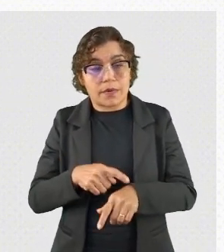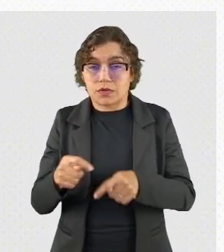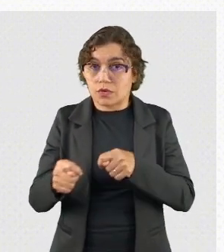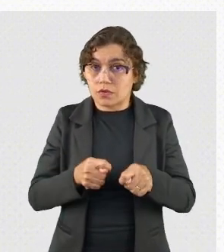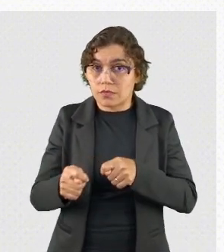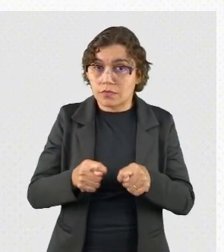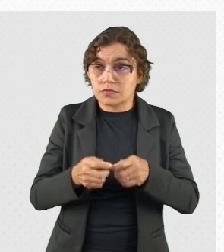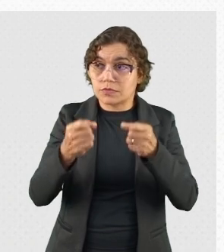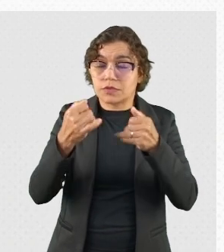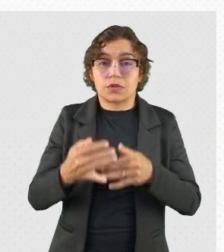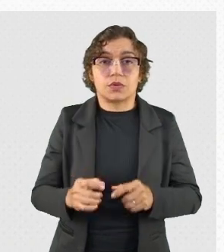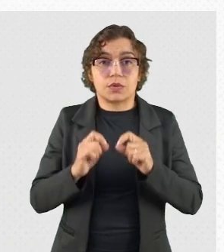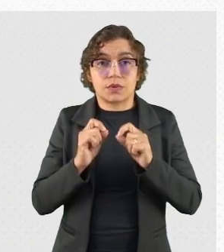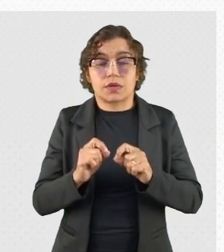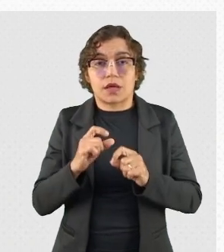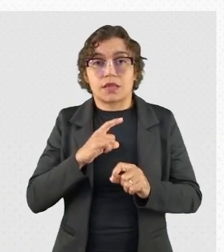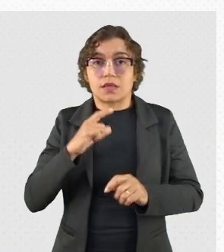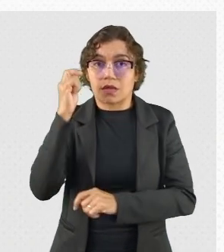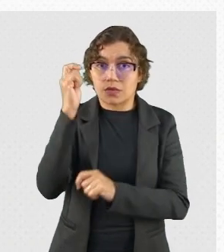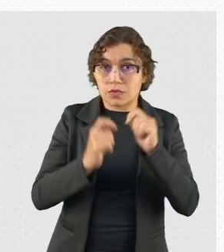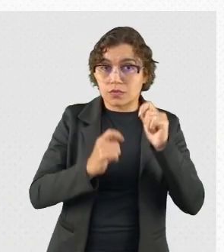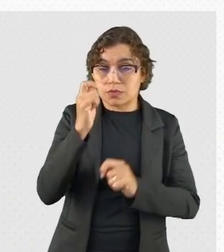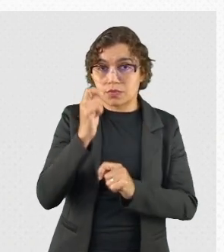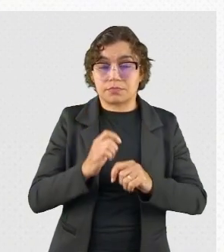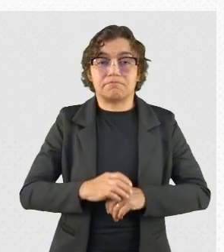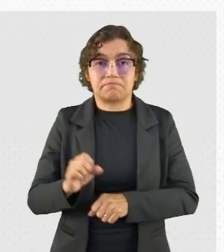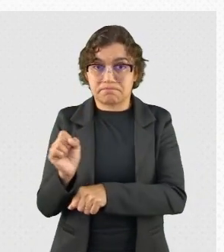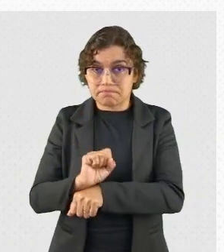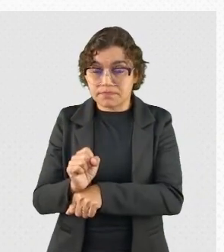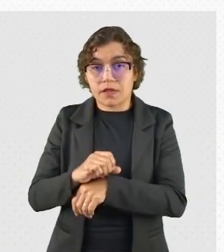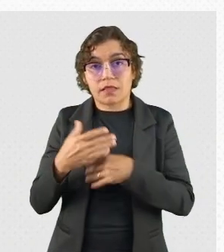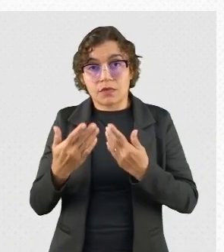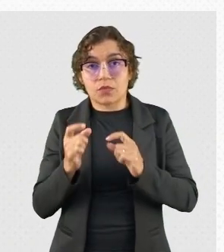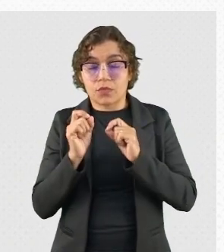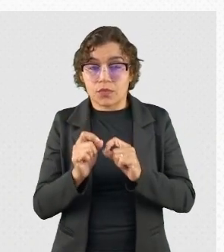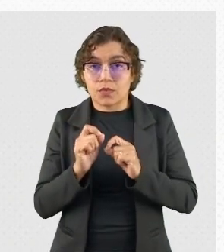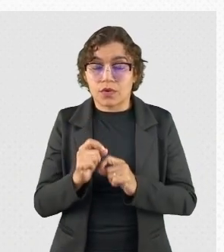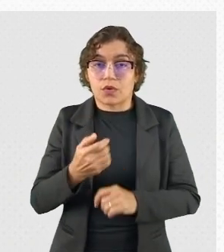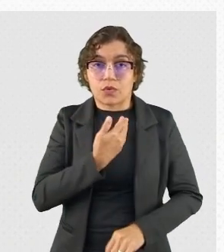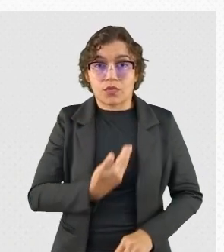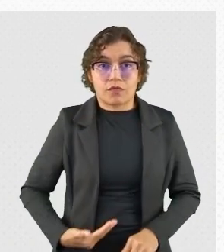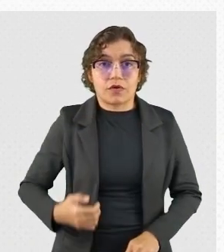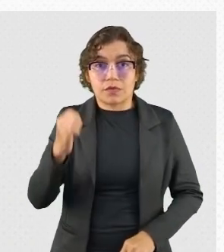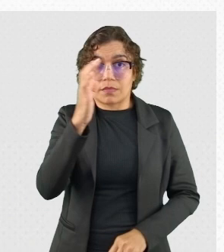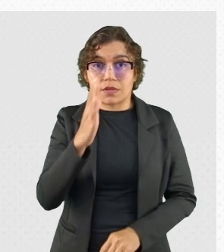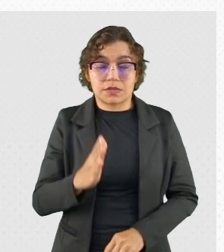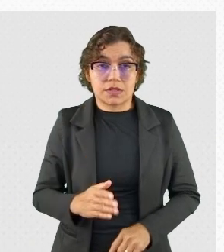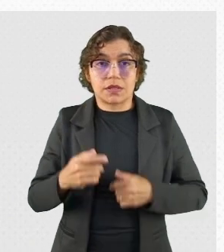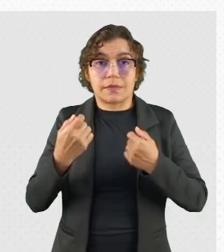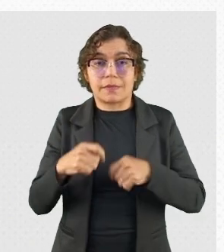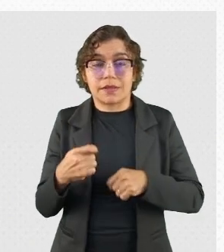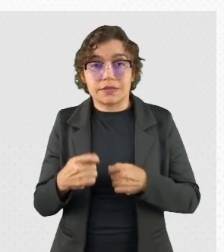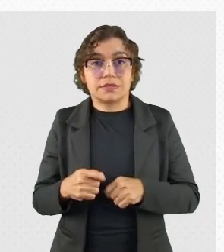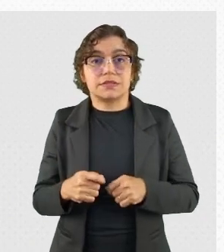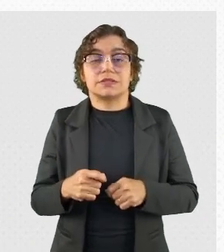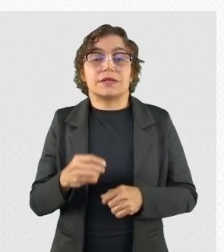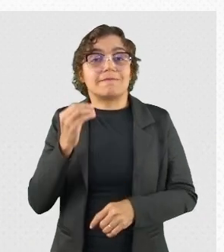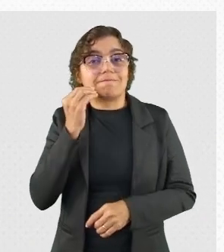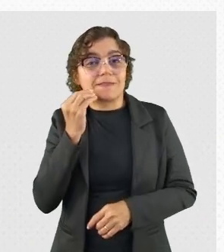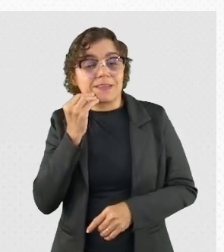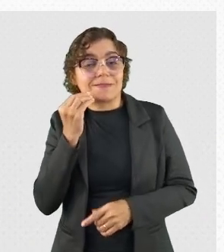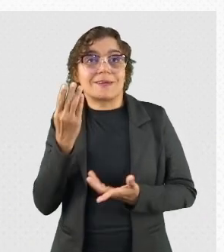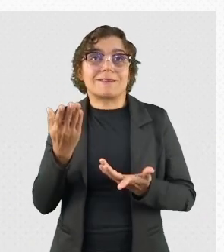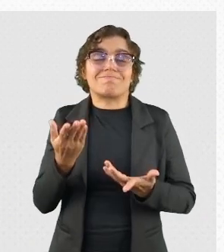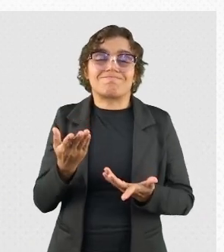falando, da indústria automobilística. E isso vai fazer com que o governo brasileiro tenha que fazer intervenções, porque você tem